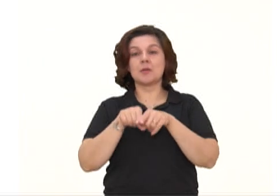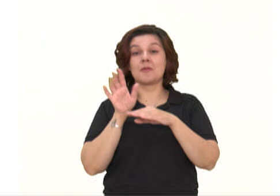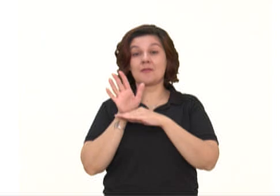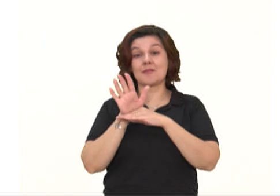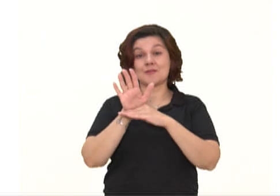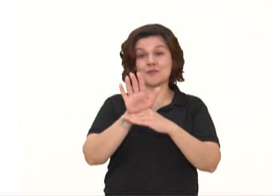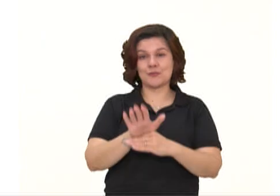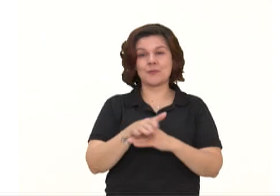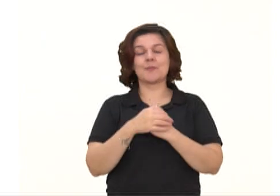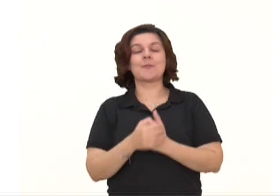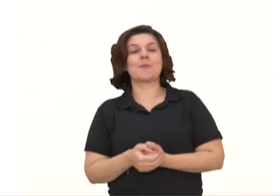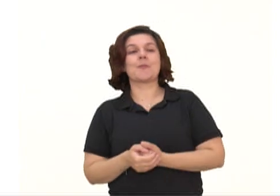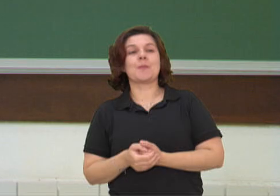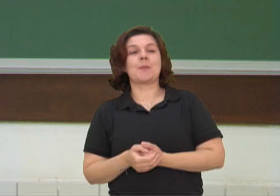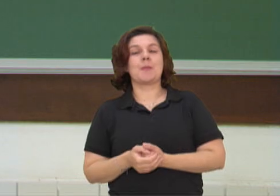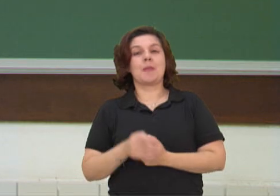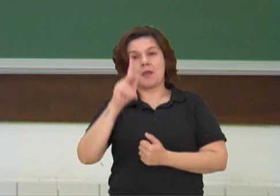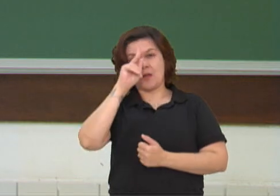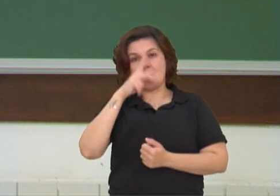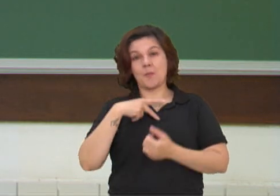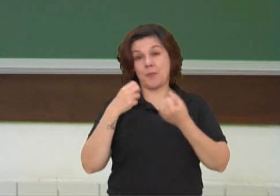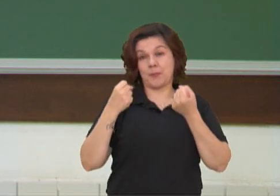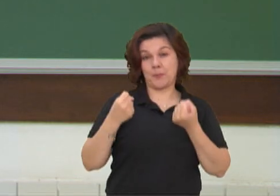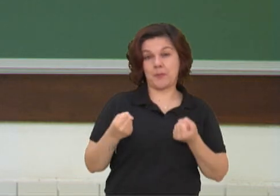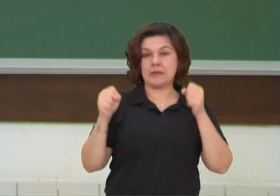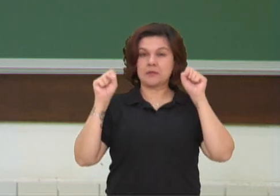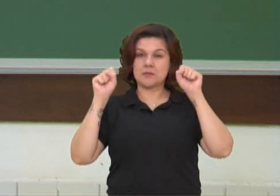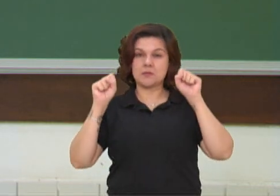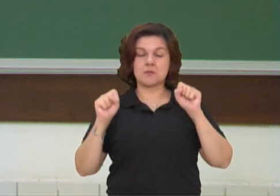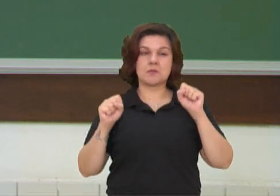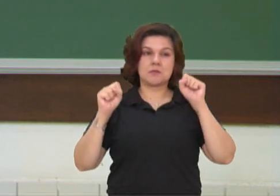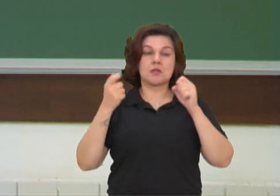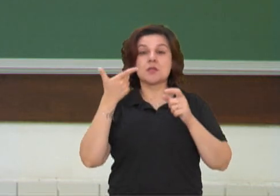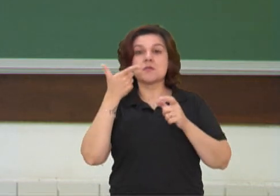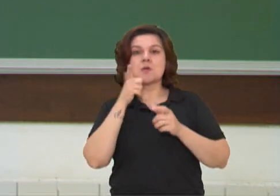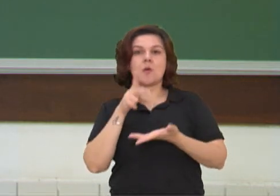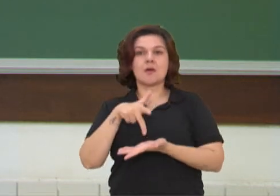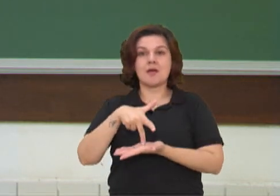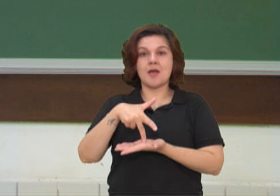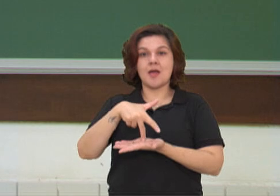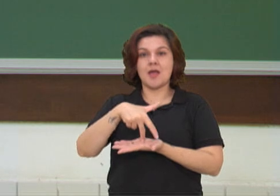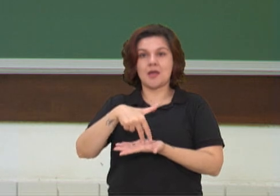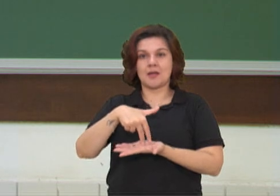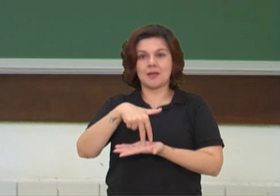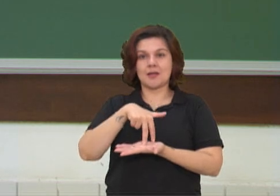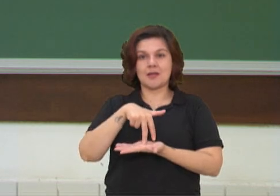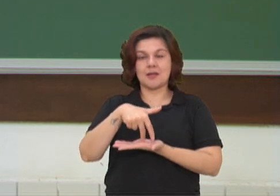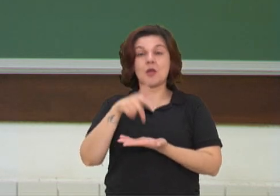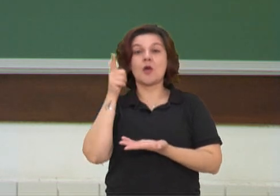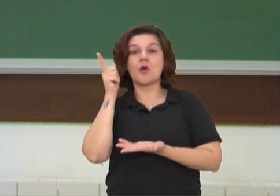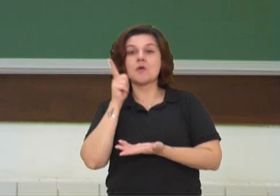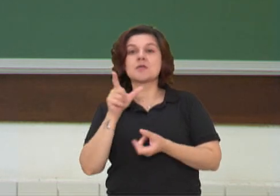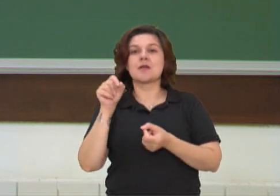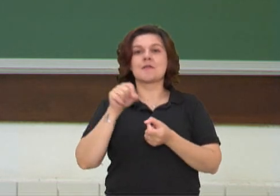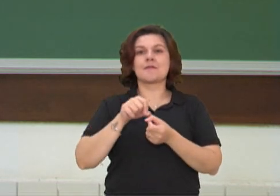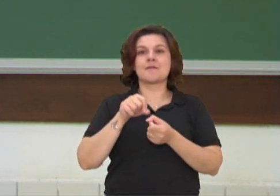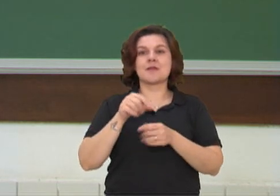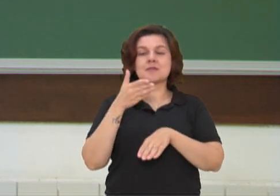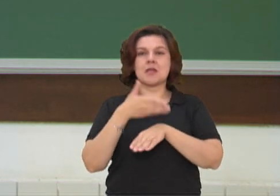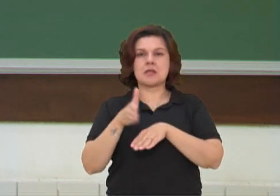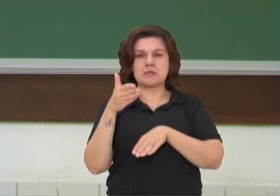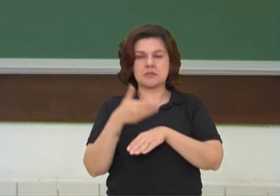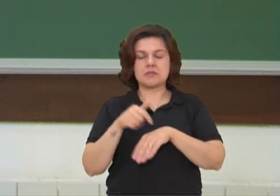ajudar, assim, através da calistenia, ali, você consegue criar ali um certo equilíbrio para fazer ali exercícios mais complexos,